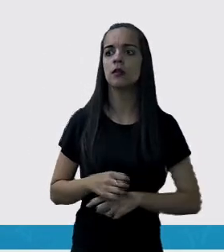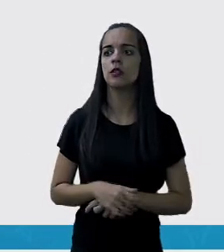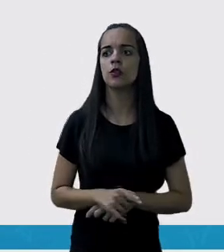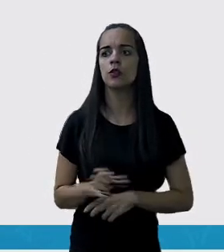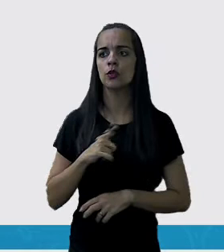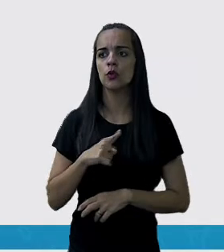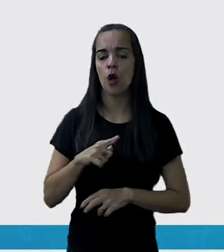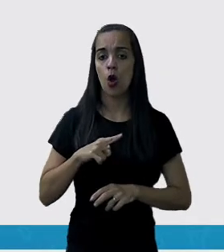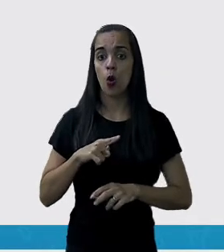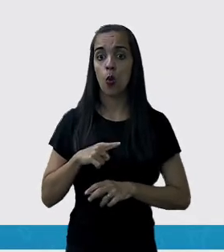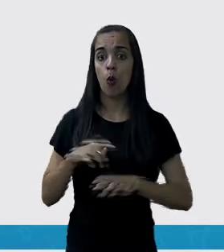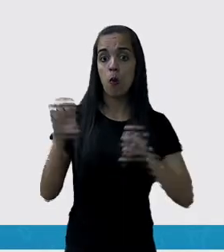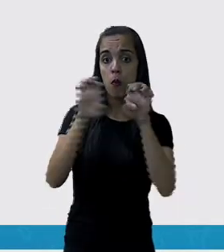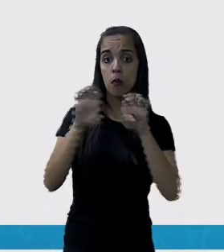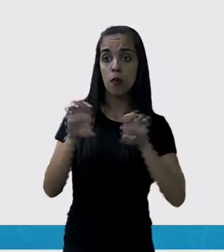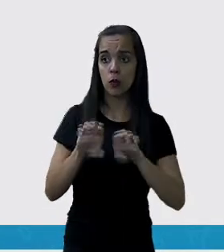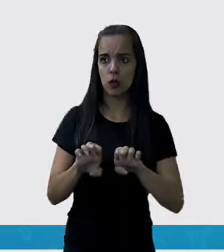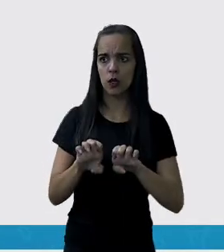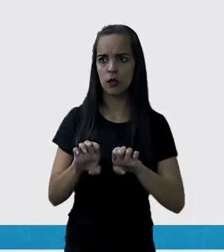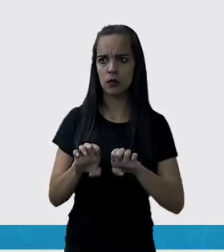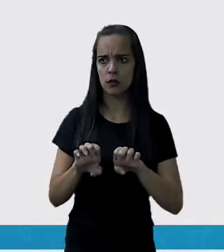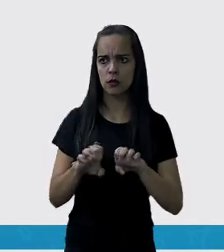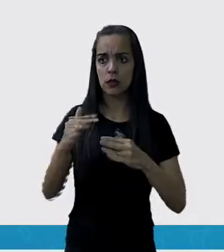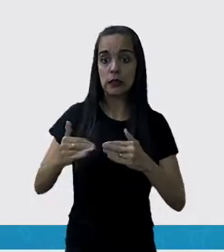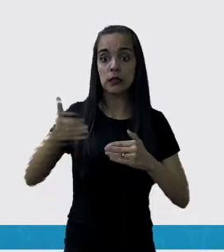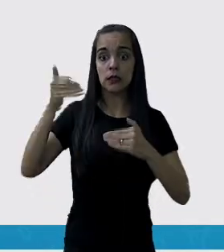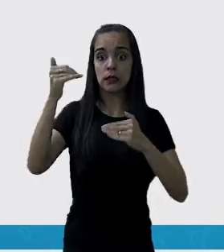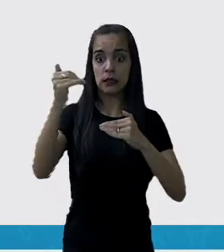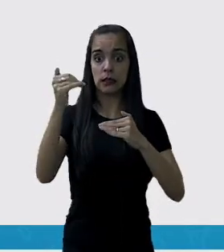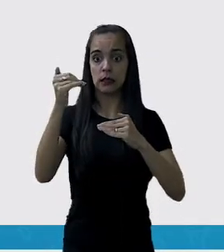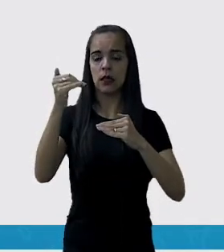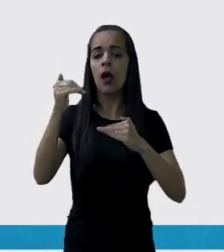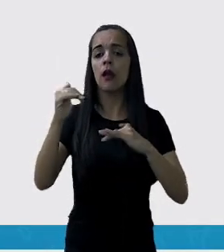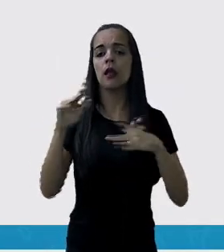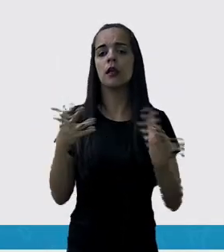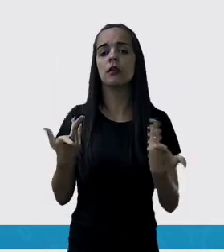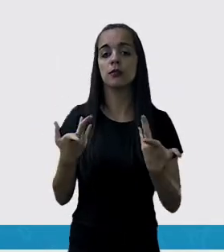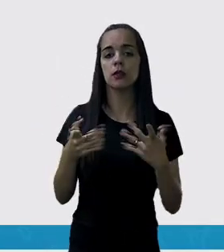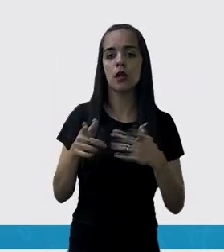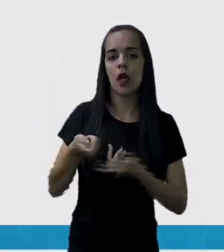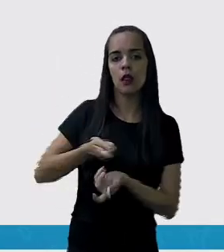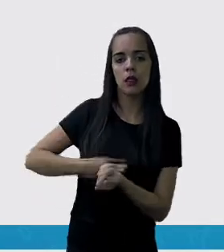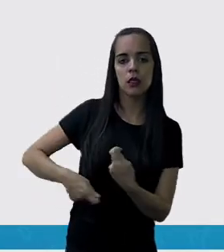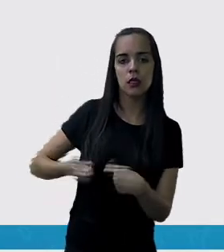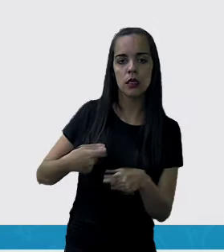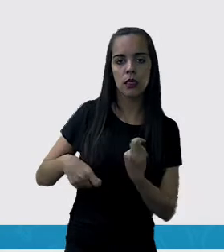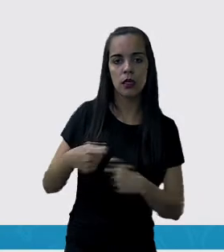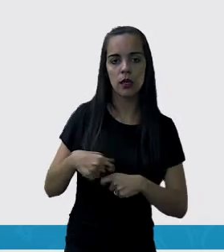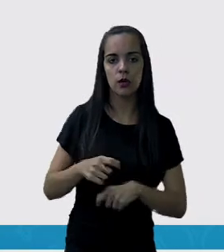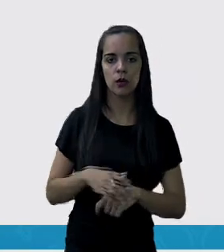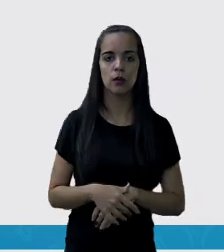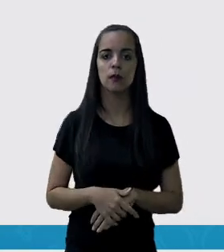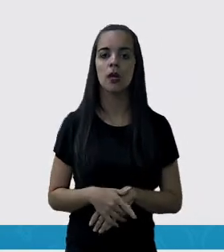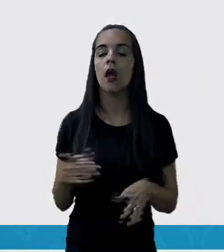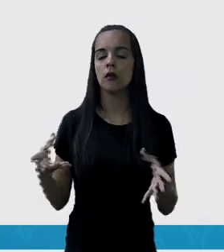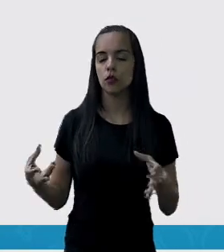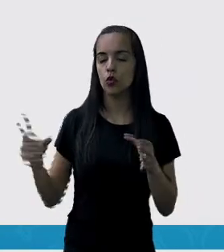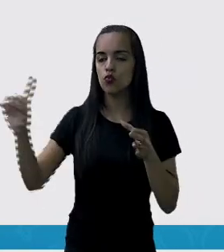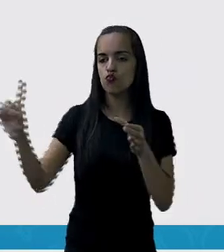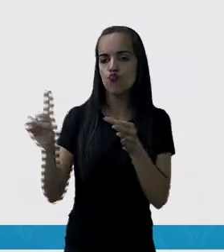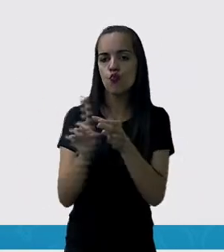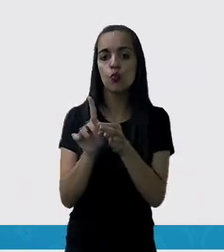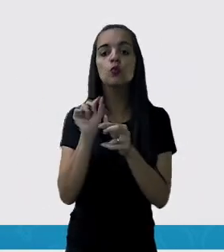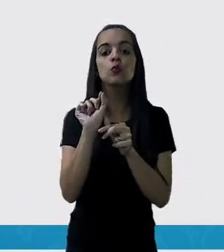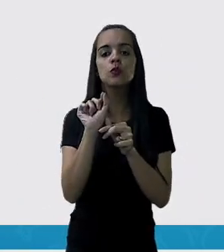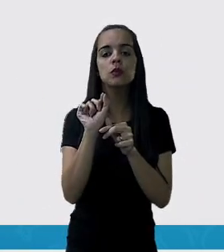com estruturas além da econômica, que agora política